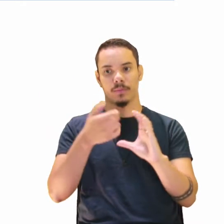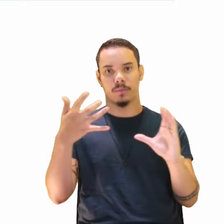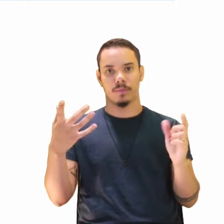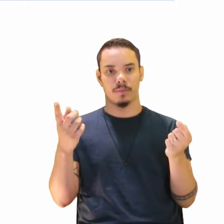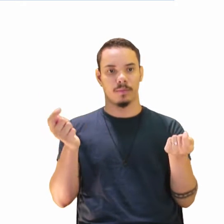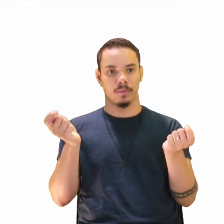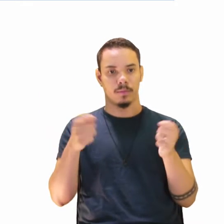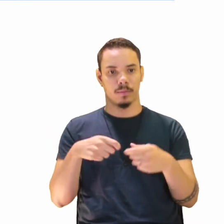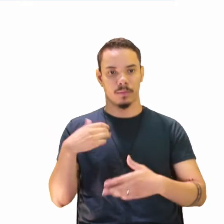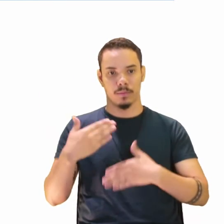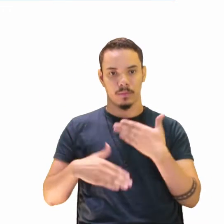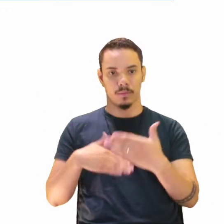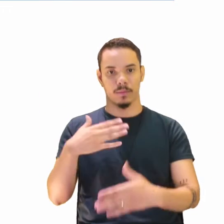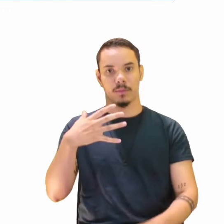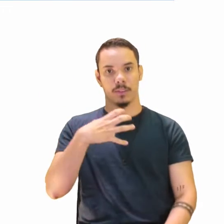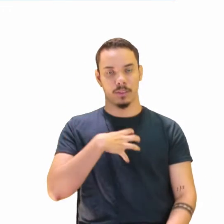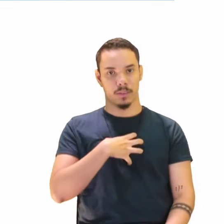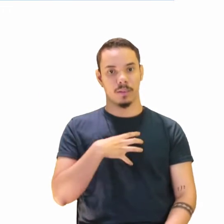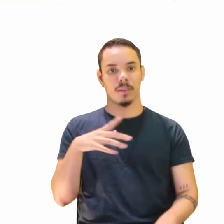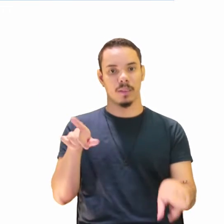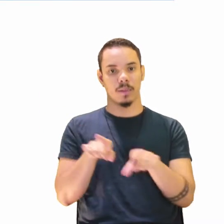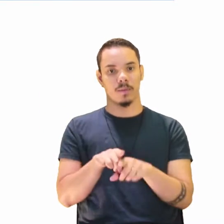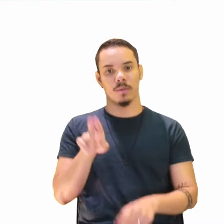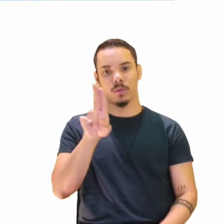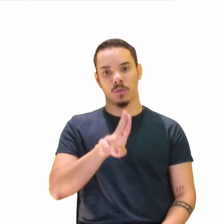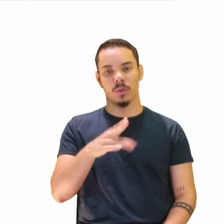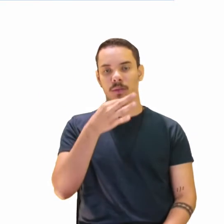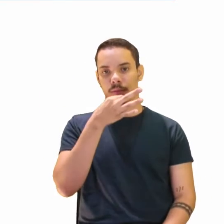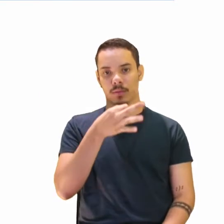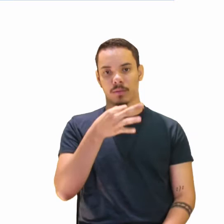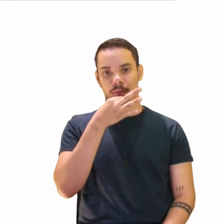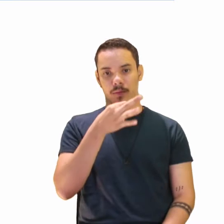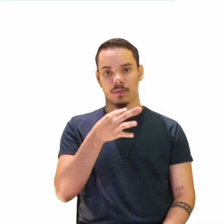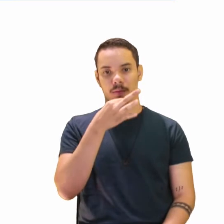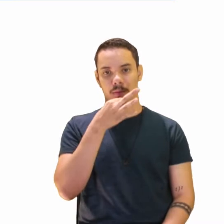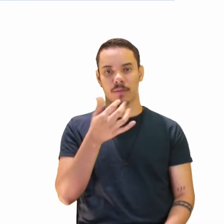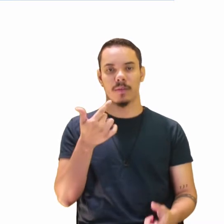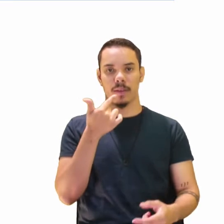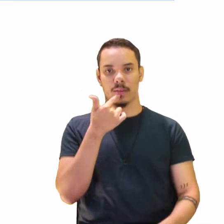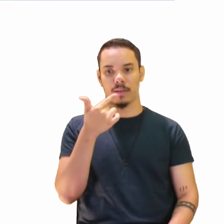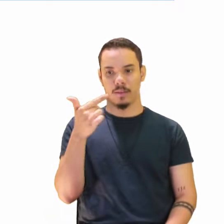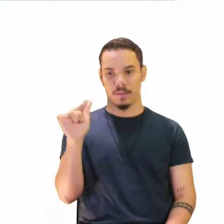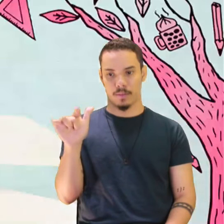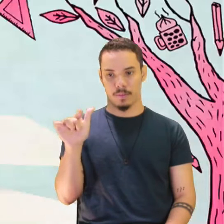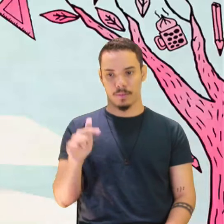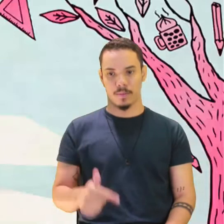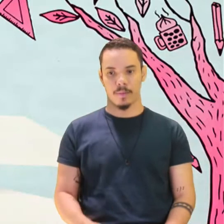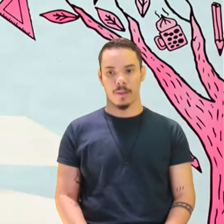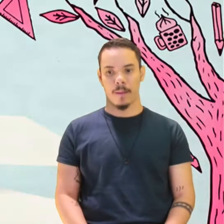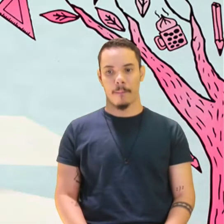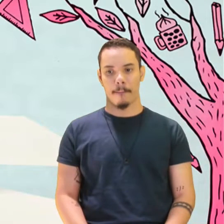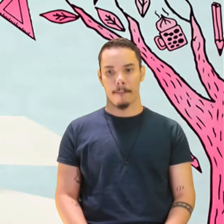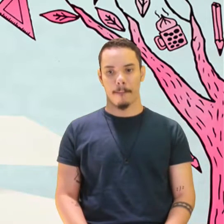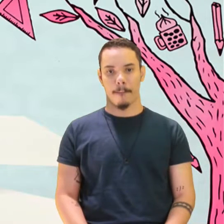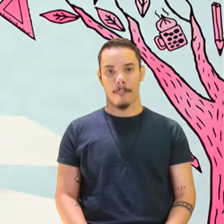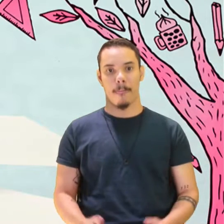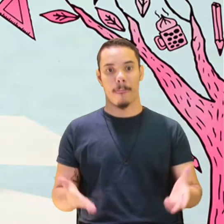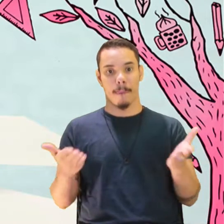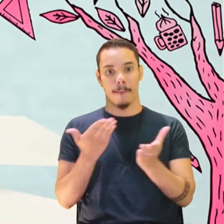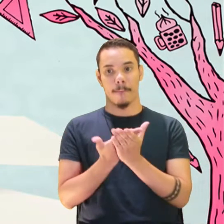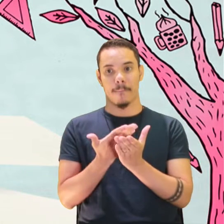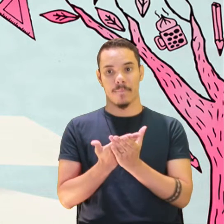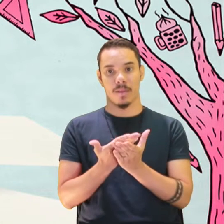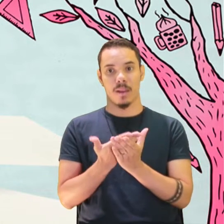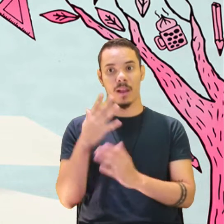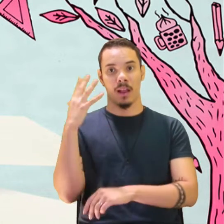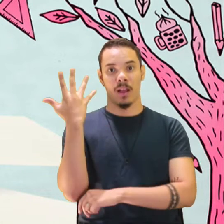de construção de sentidos e de uso crítico da língua. Amados, olha a nossa